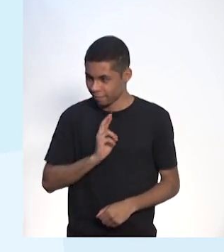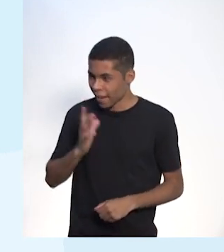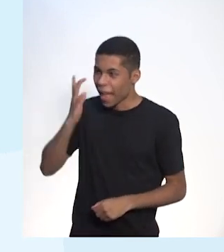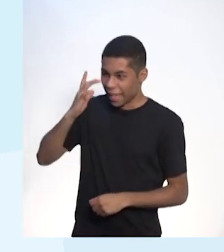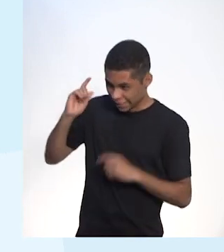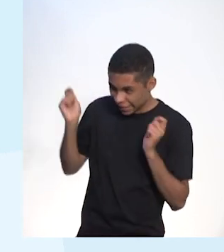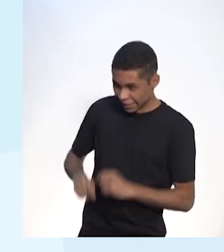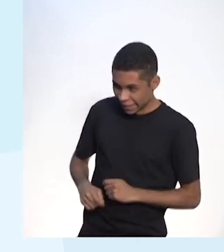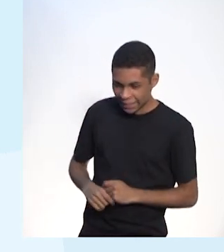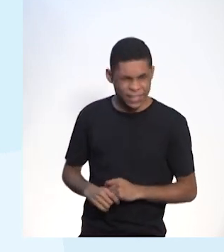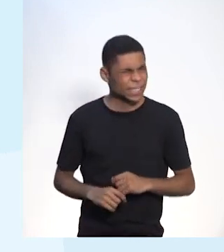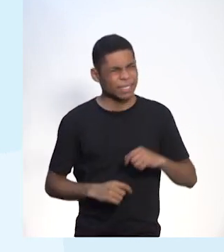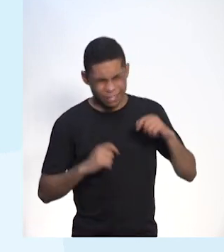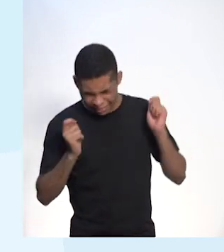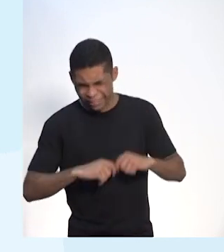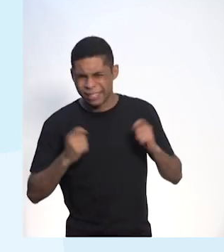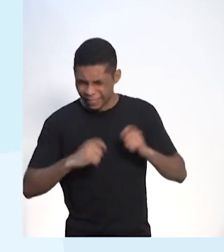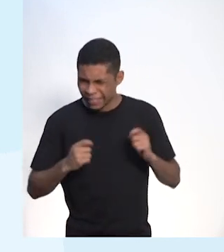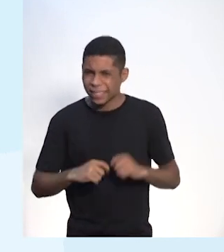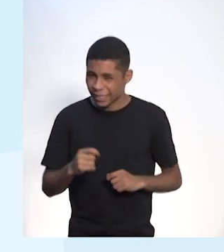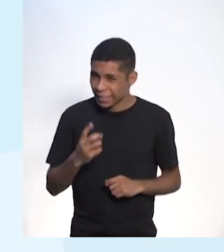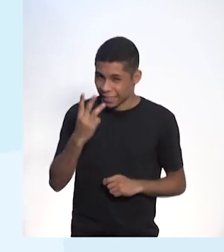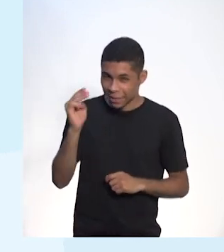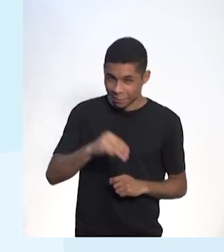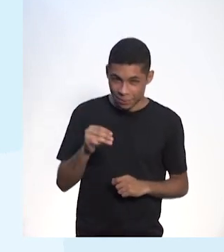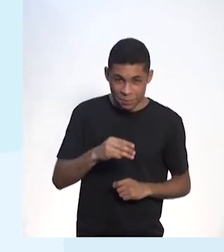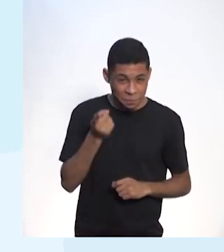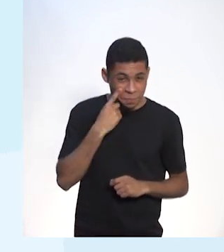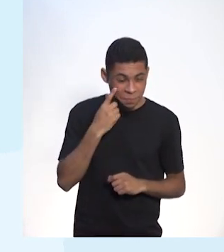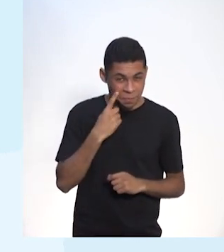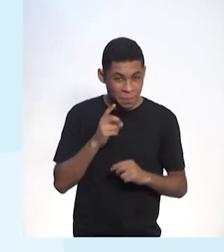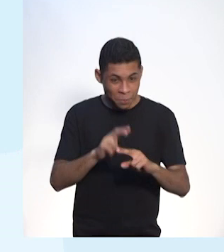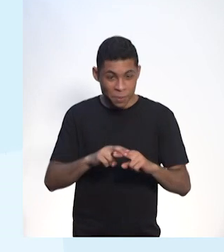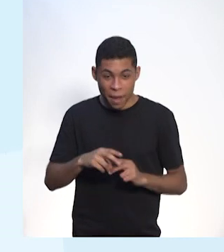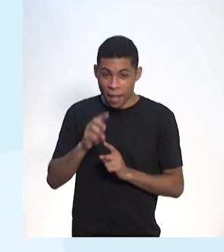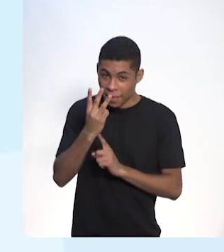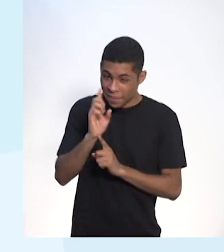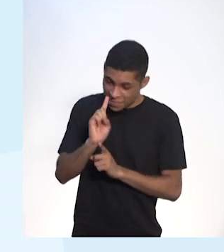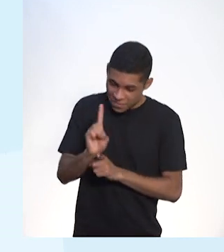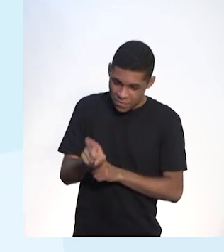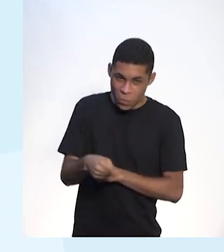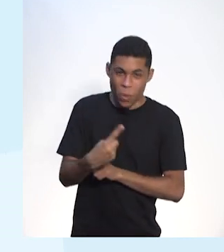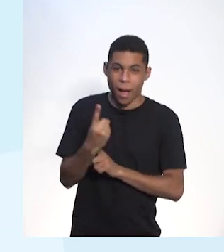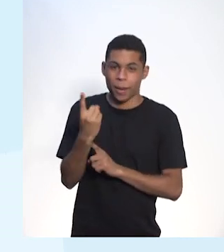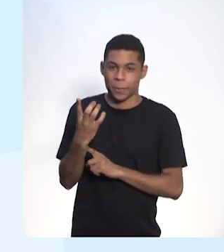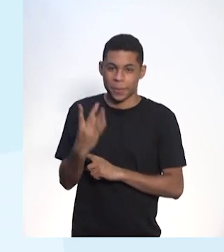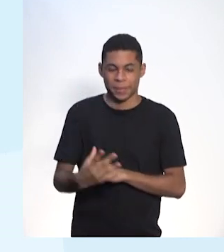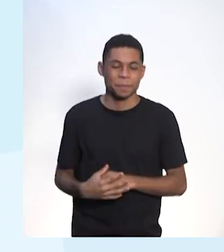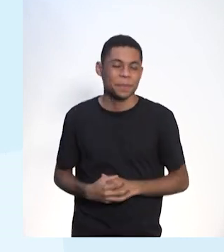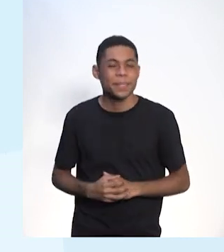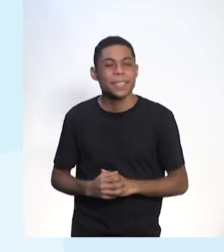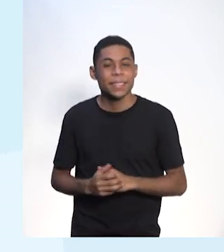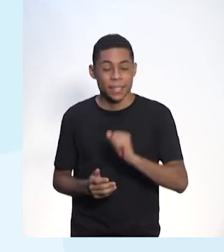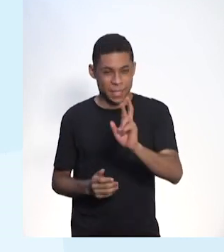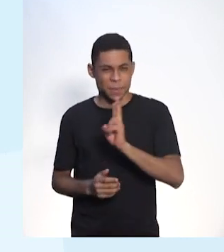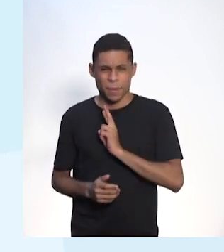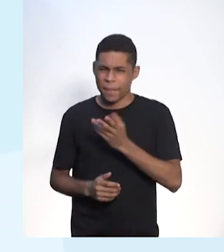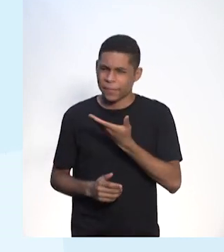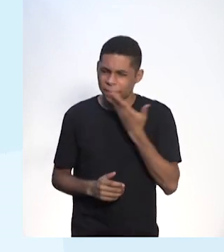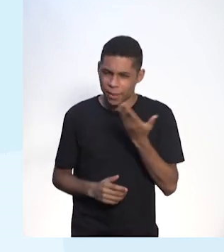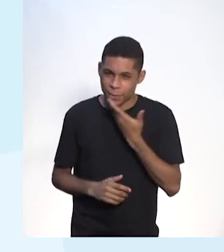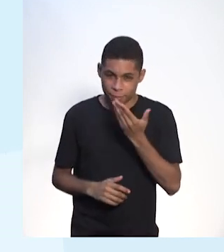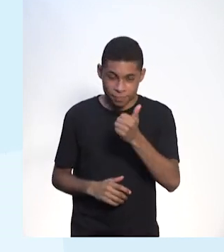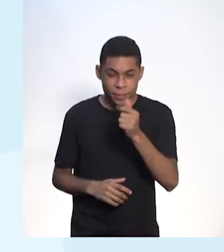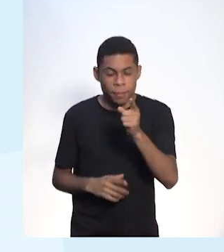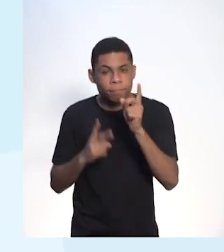que rola? Acho que rola Rola. sim, né? Eu vou deixar 3 minutos só por causa dessa vírgula que foi colocada aí para vocês, mas a resposta é muito fácil.